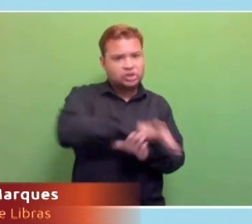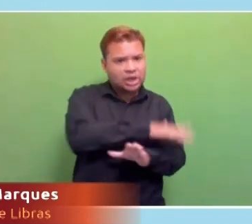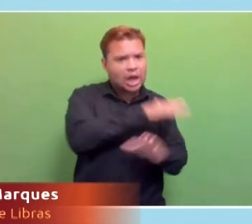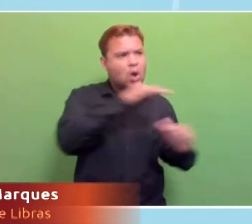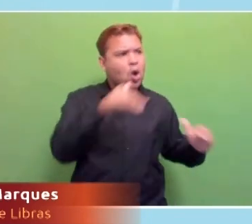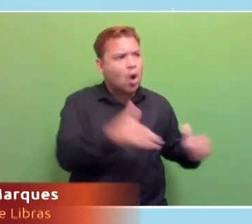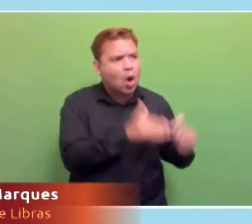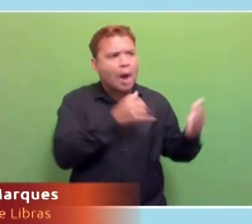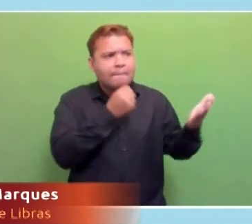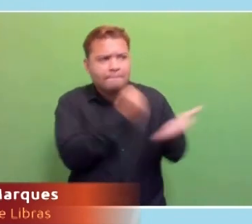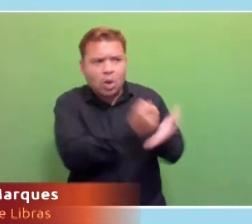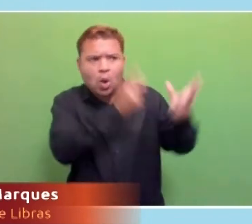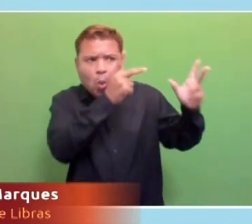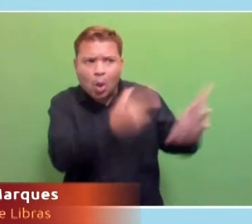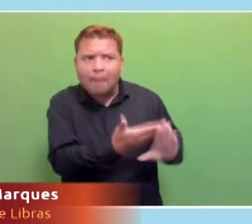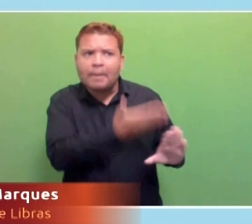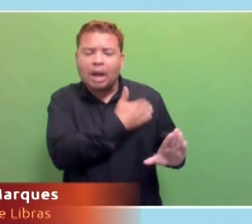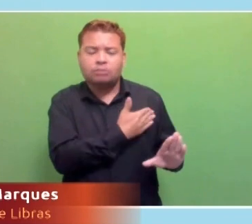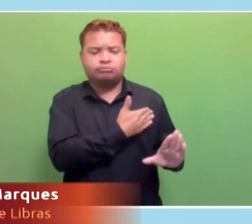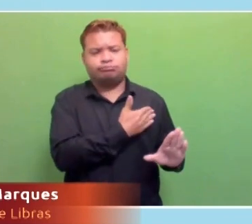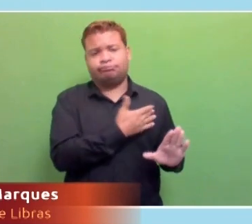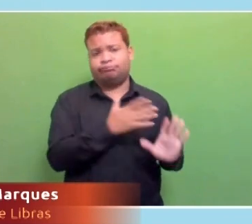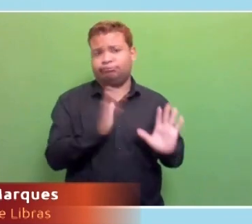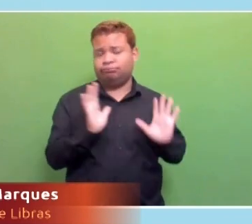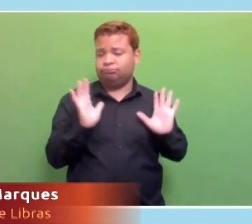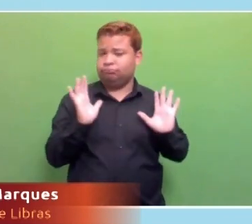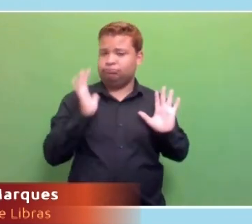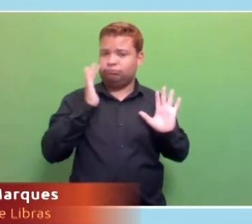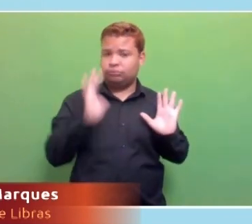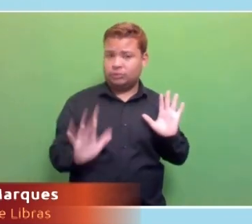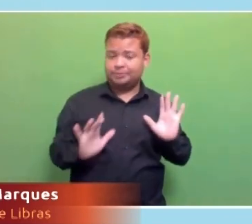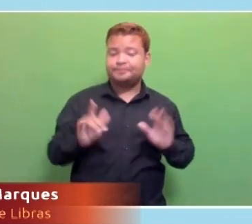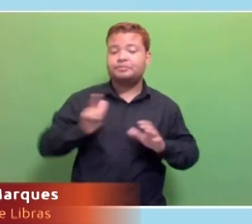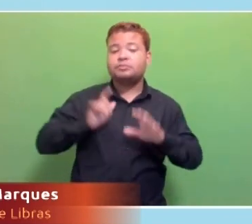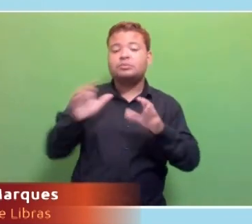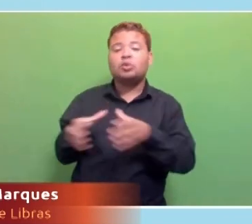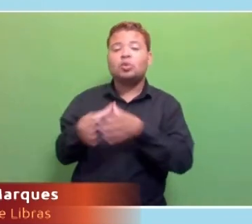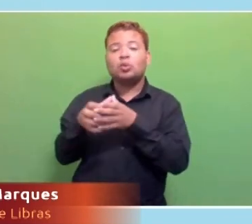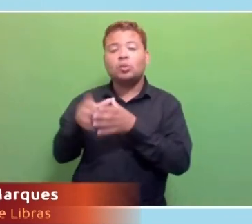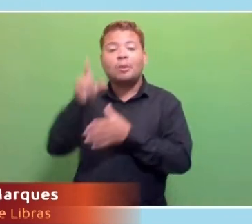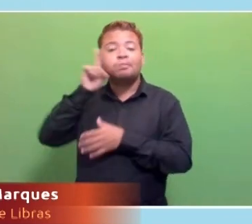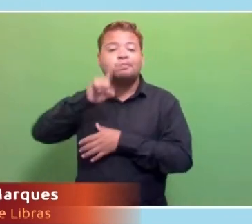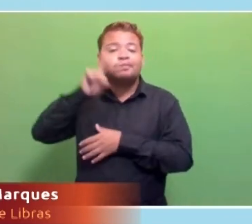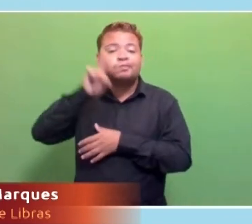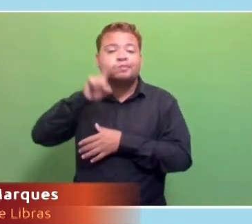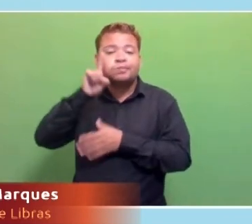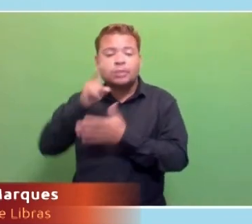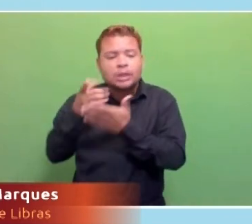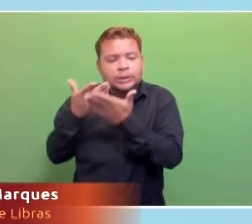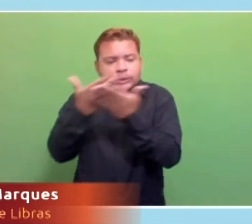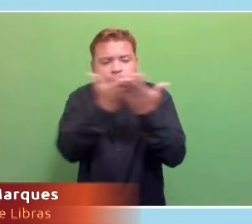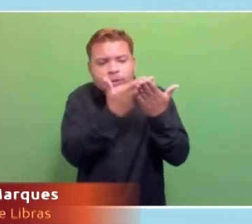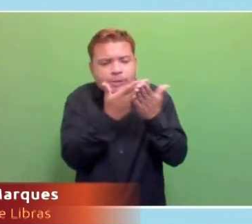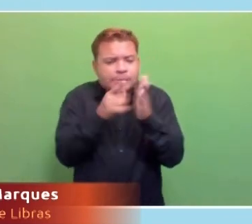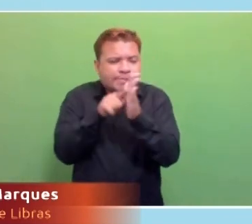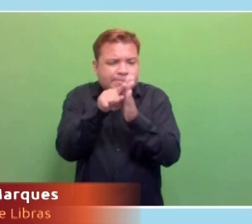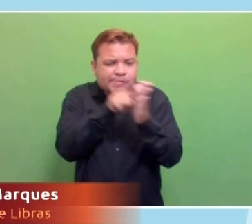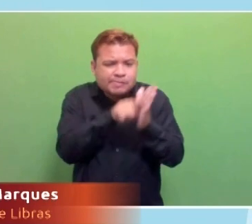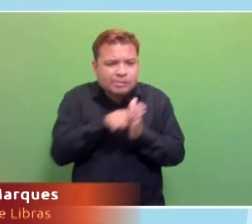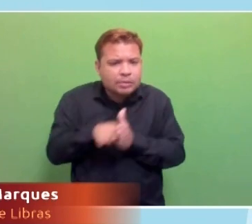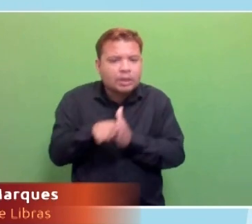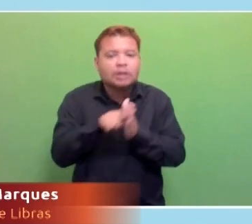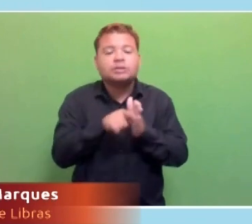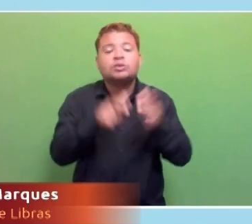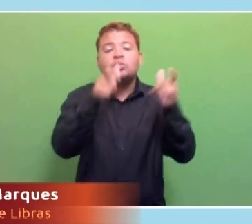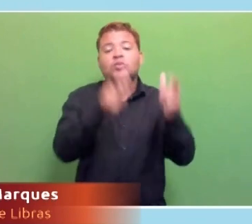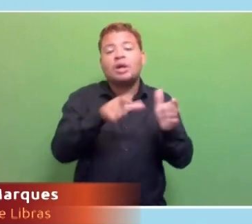Há algumas pesquisas que foram feitas até por pesquisadores americanos dentro de circunstâncias muito difíceis dentro da faixa de